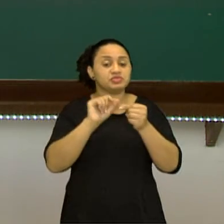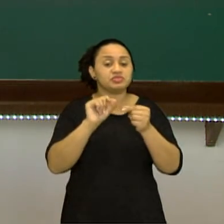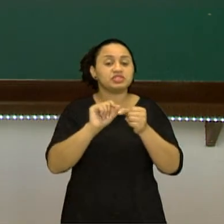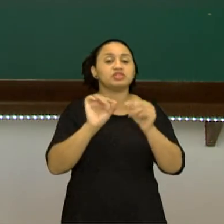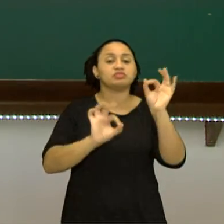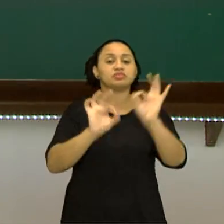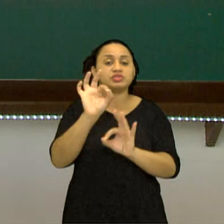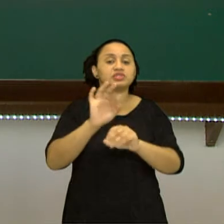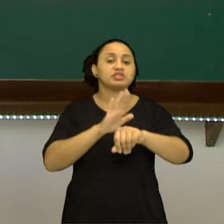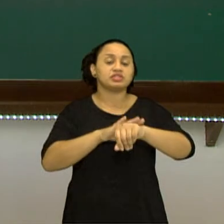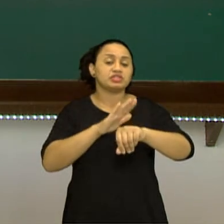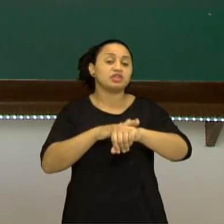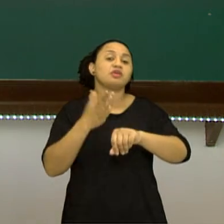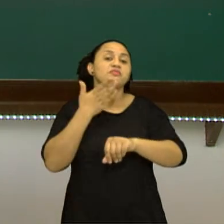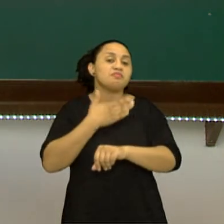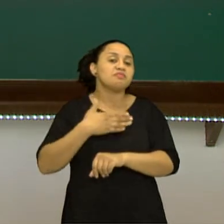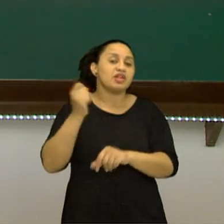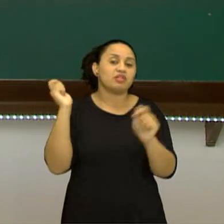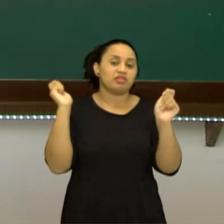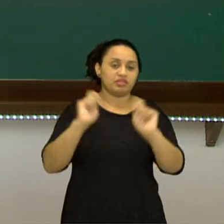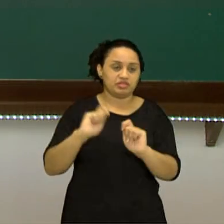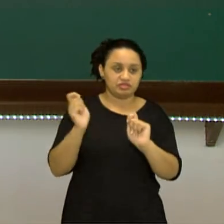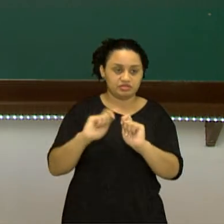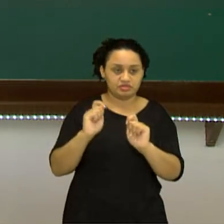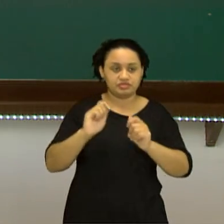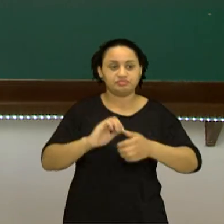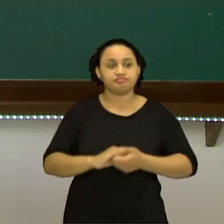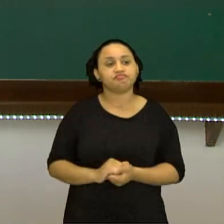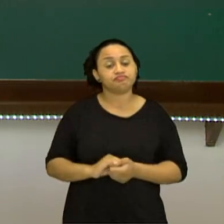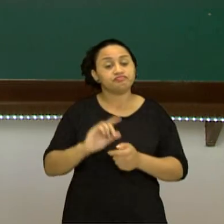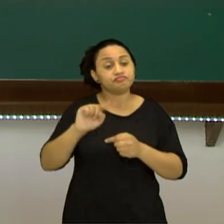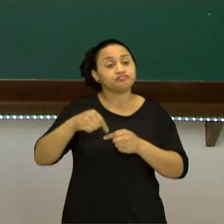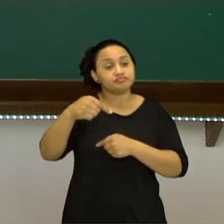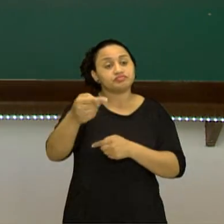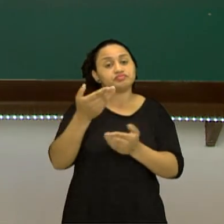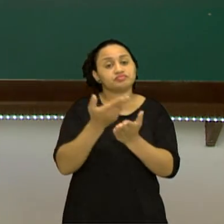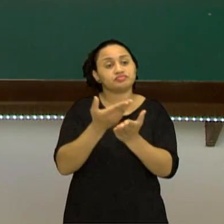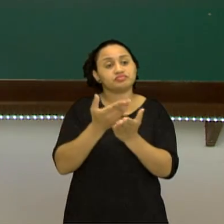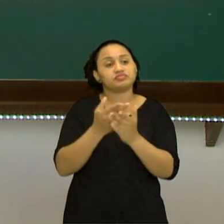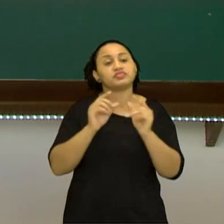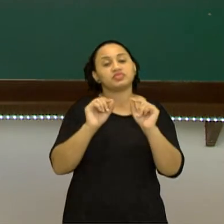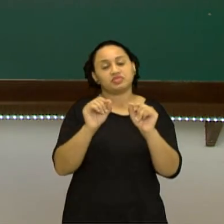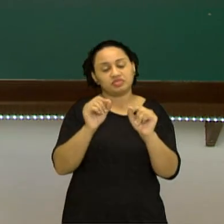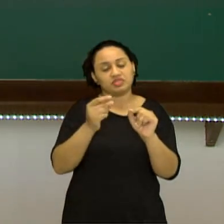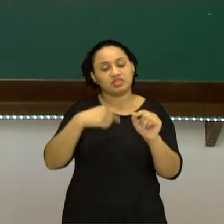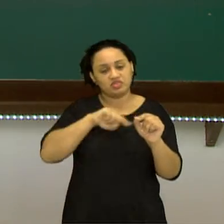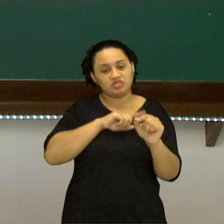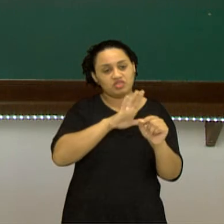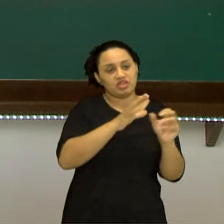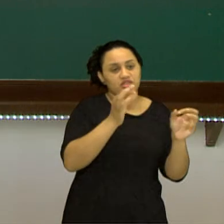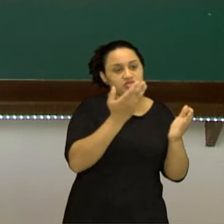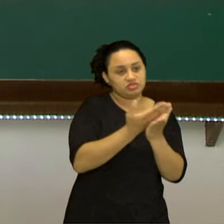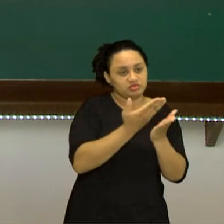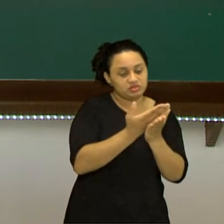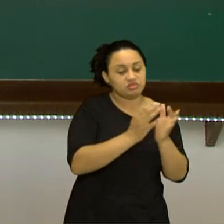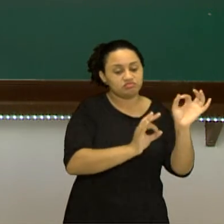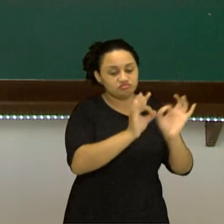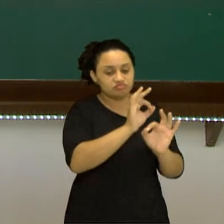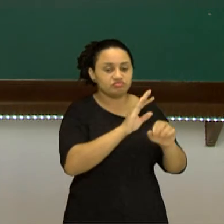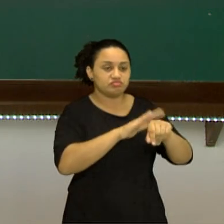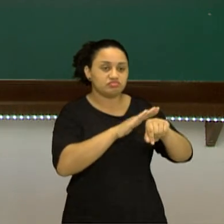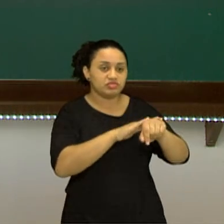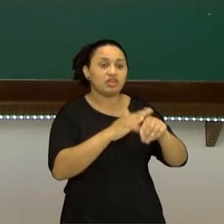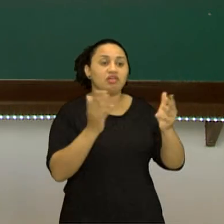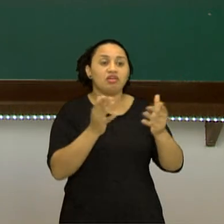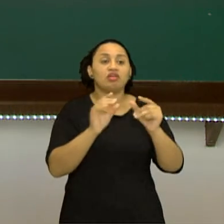gestão do tempo da melhor forma possível, né? E na nossa próxima aula, já que nós estudamos aí a gestão do tempo,